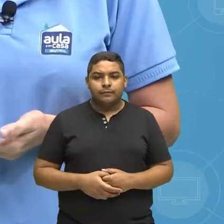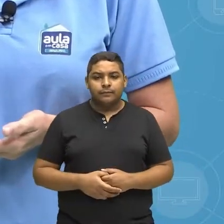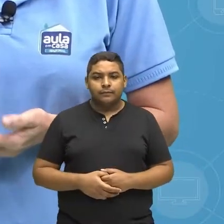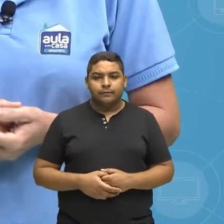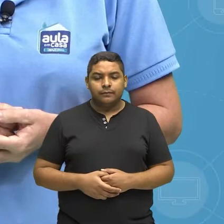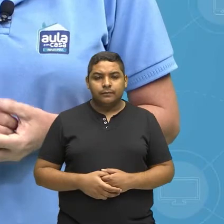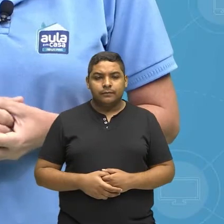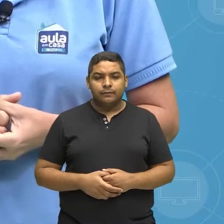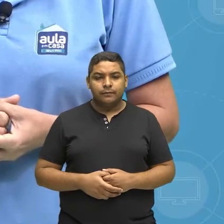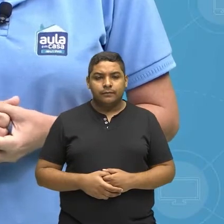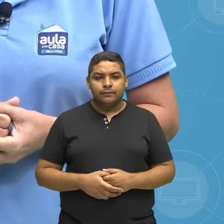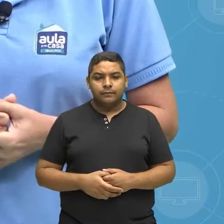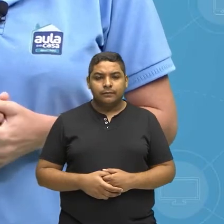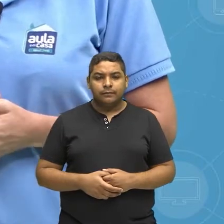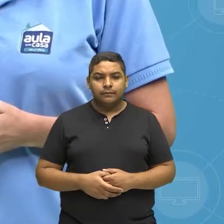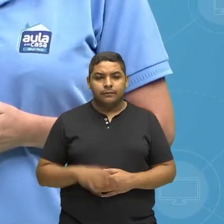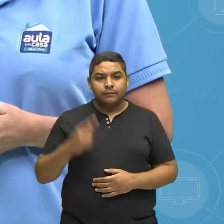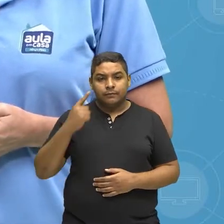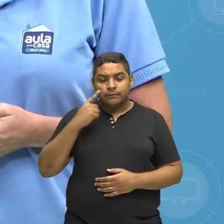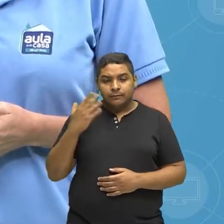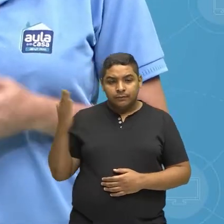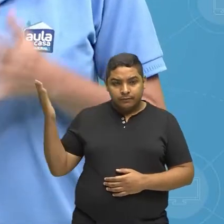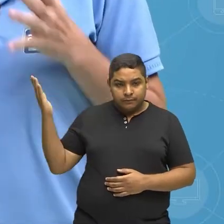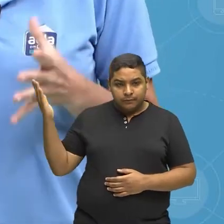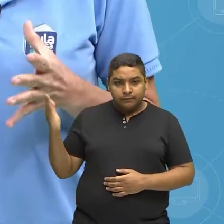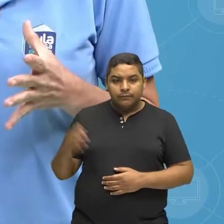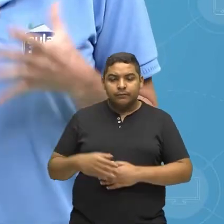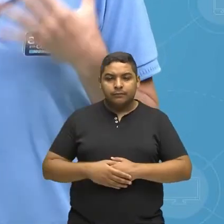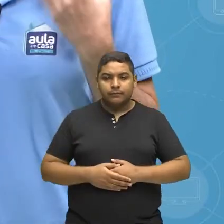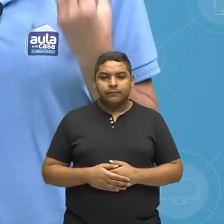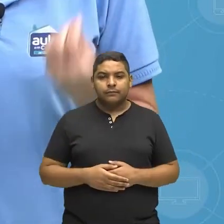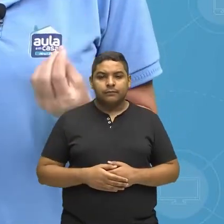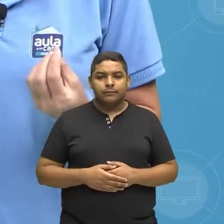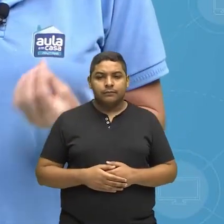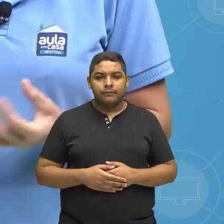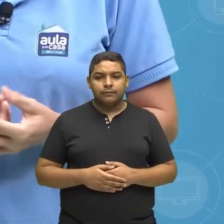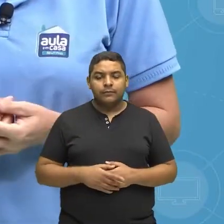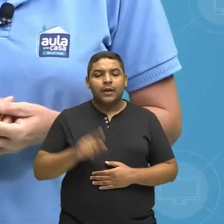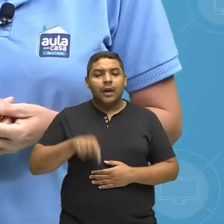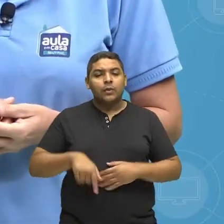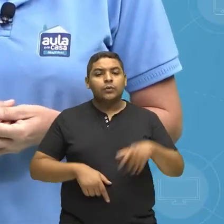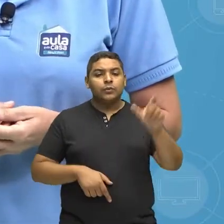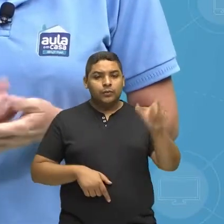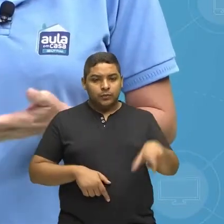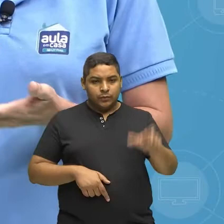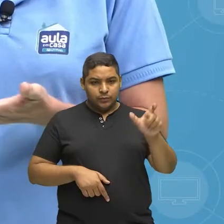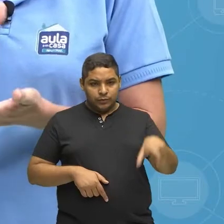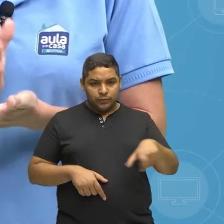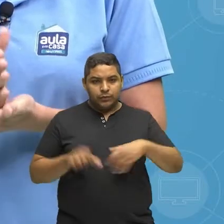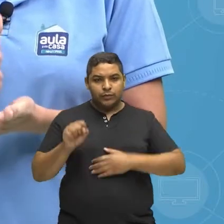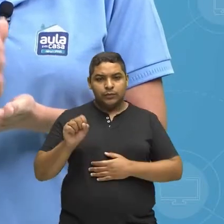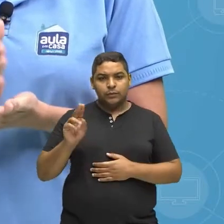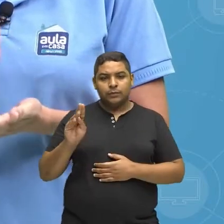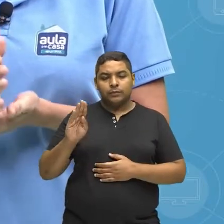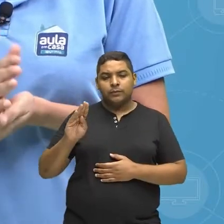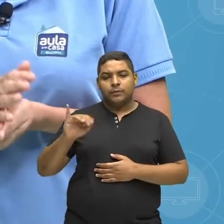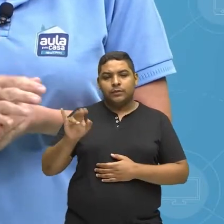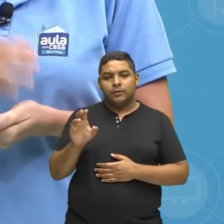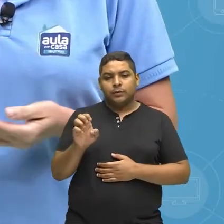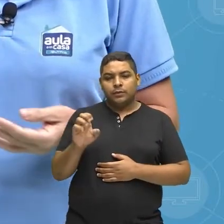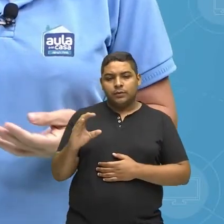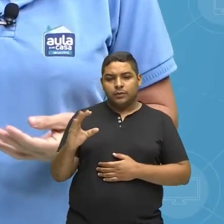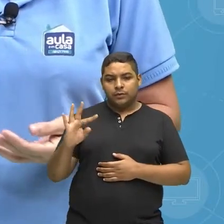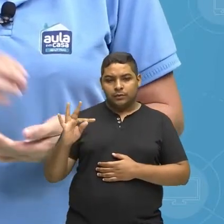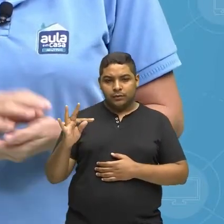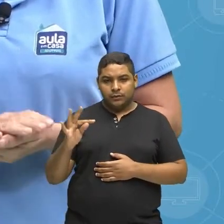elemento? Vamos ver o que é aquele I ali na frente. Observe. I é o sujeito, subject. Então, toda a frase eu preciso de um